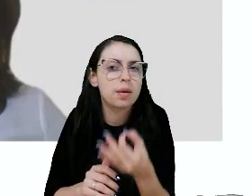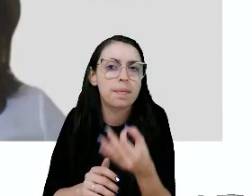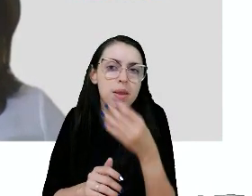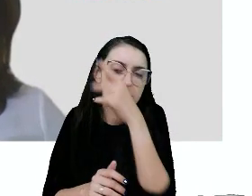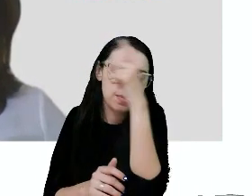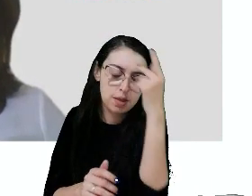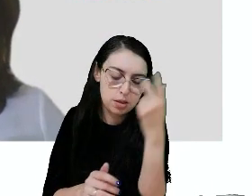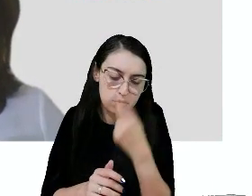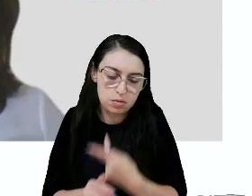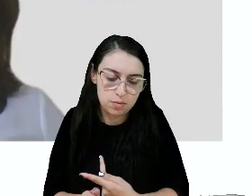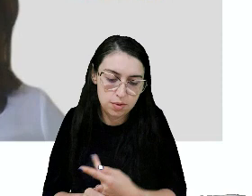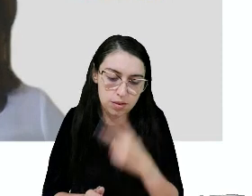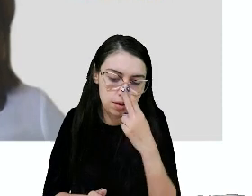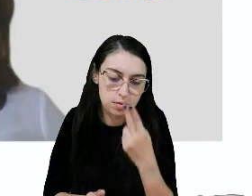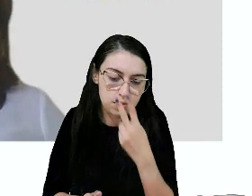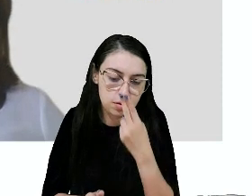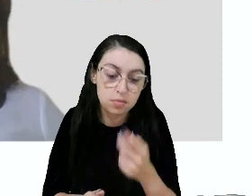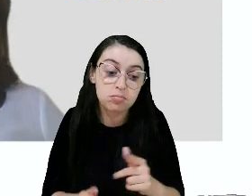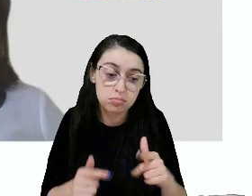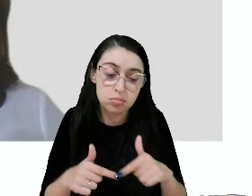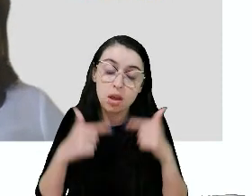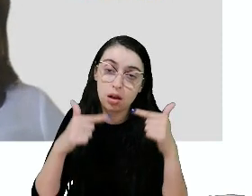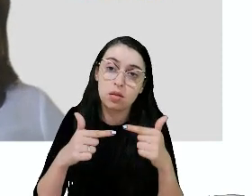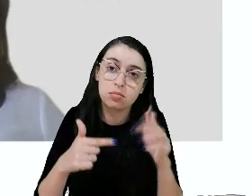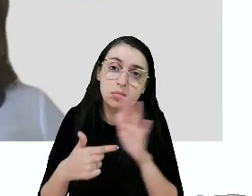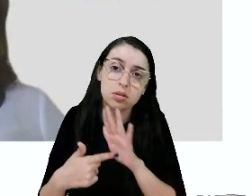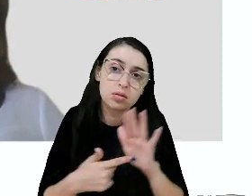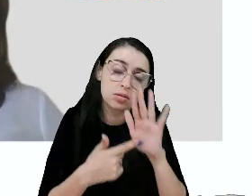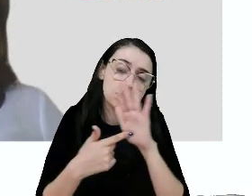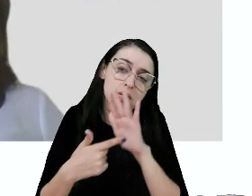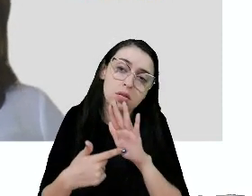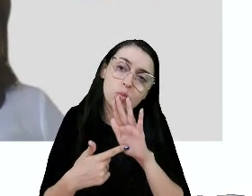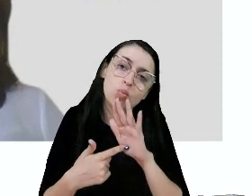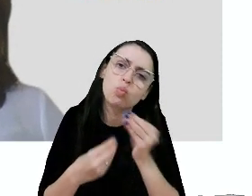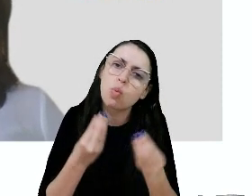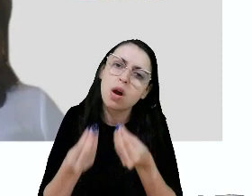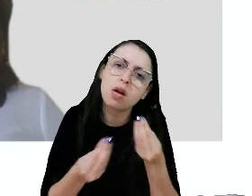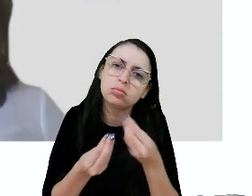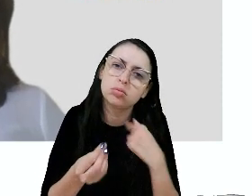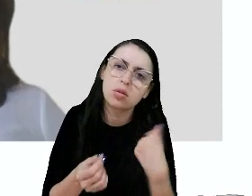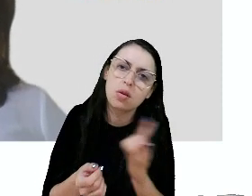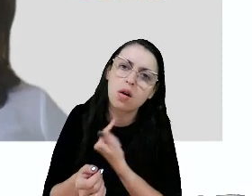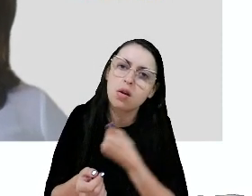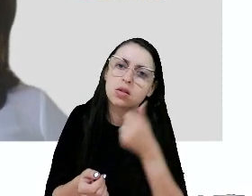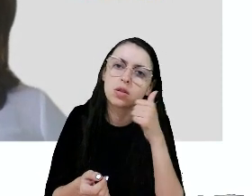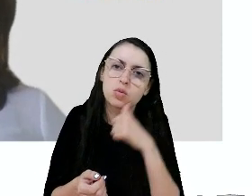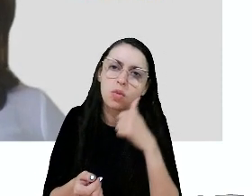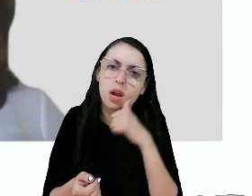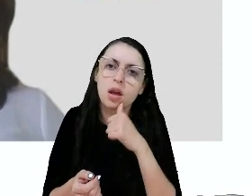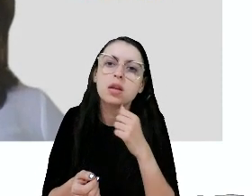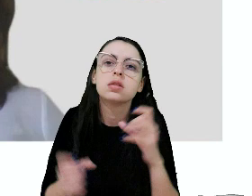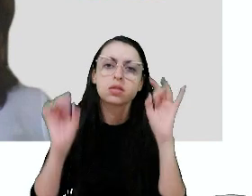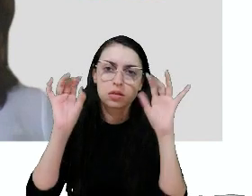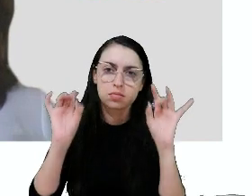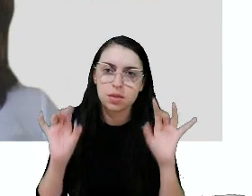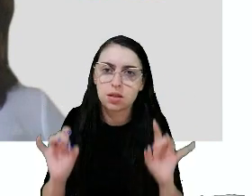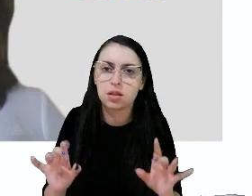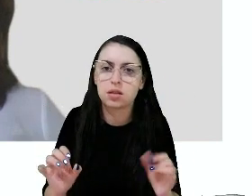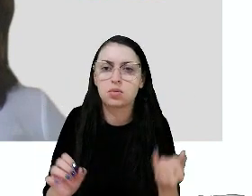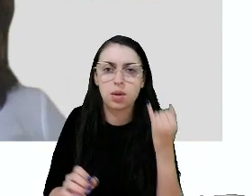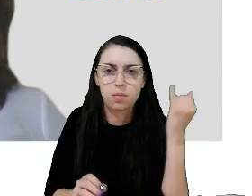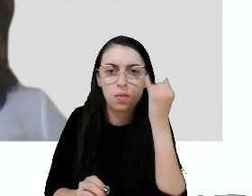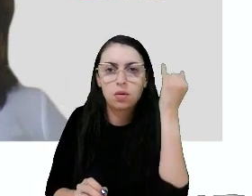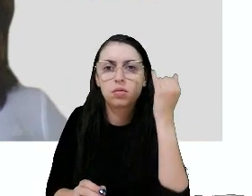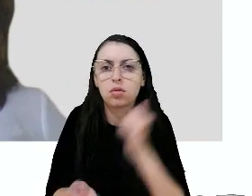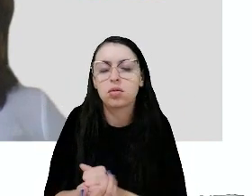muito comoventes. Eles foram capazes, sim, de mostrar, não é? O quanto nós, mulheres, somos